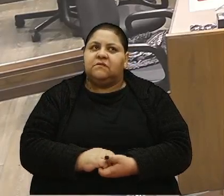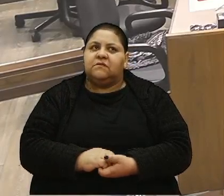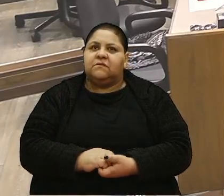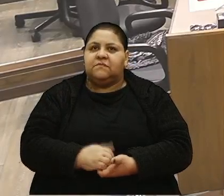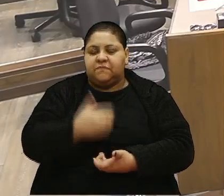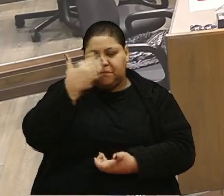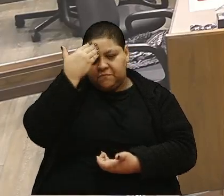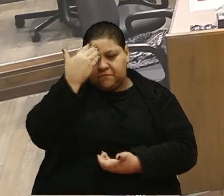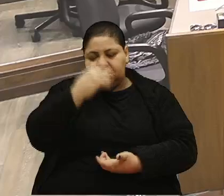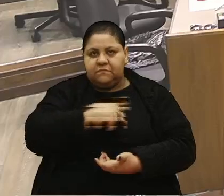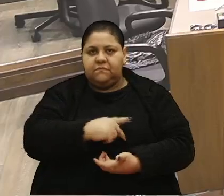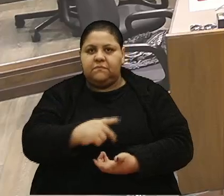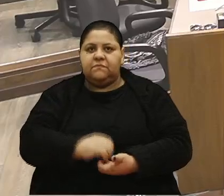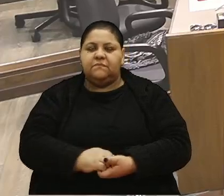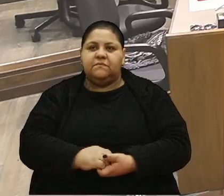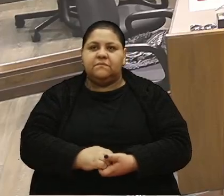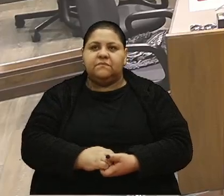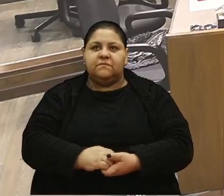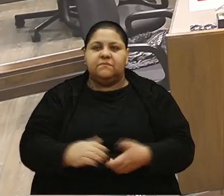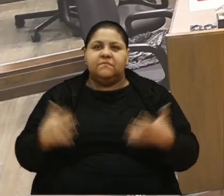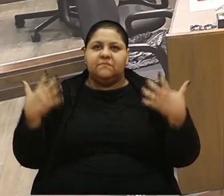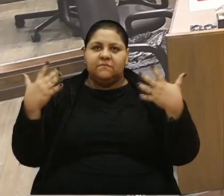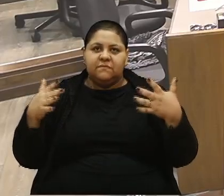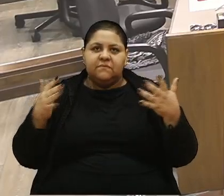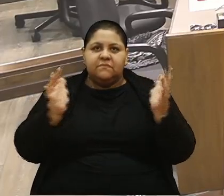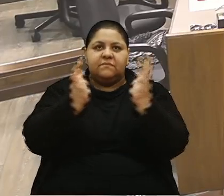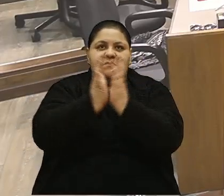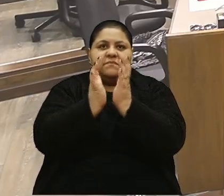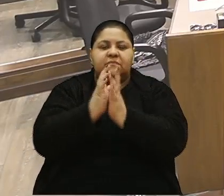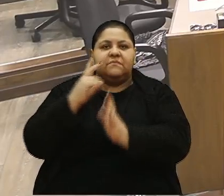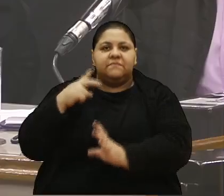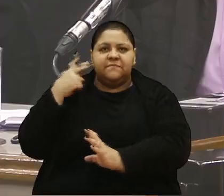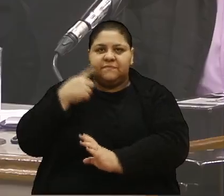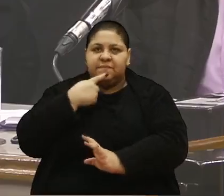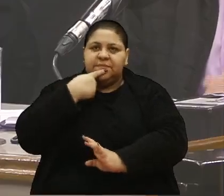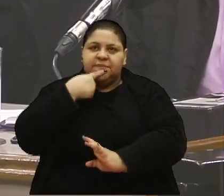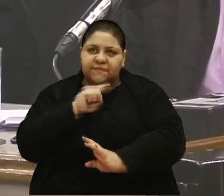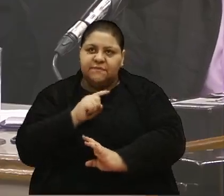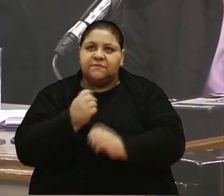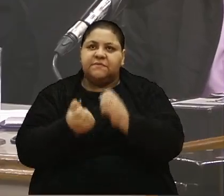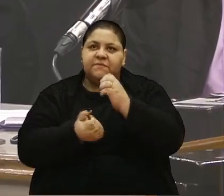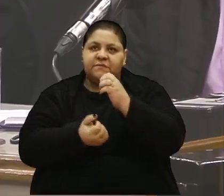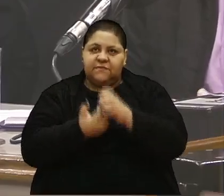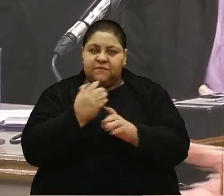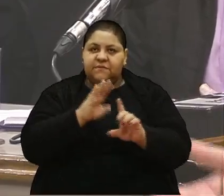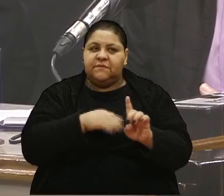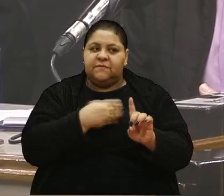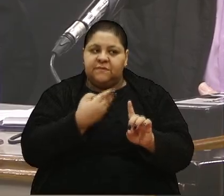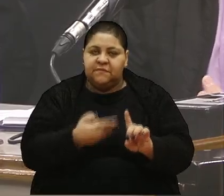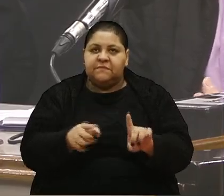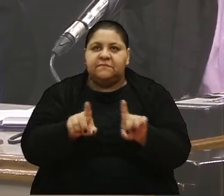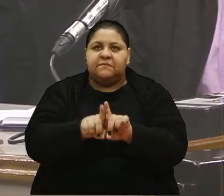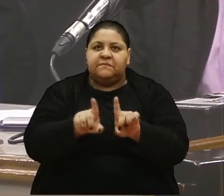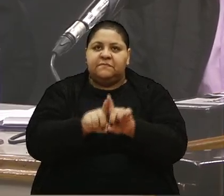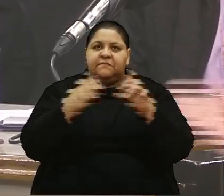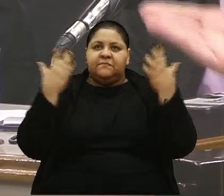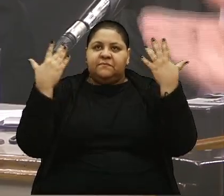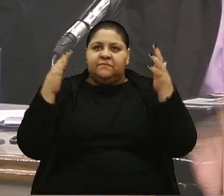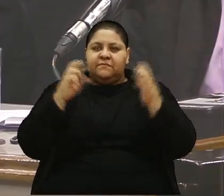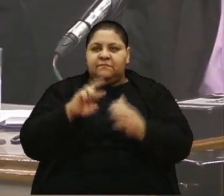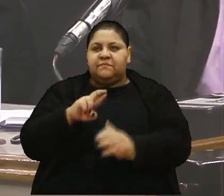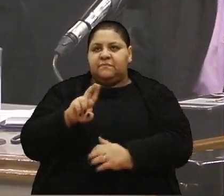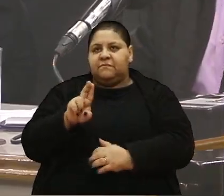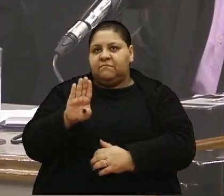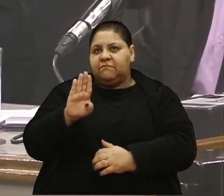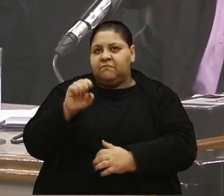Obrigado, presidente. Quero parabenizar o colega vereador Caleb pela propositura. Quero dar os parabéns ao senhor Rubens, à